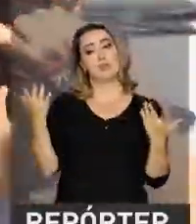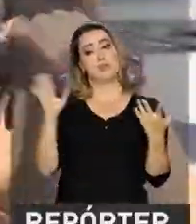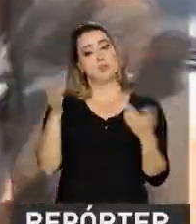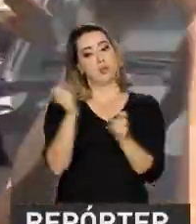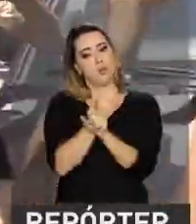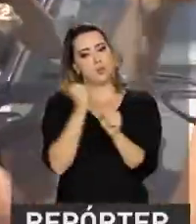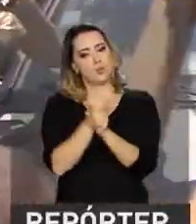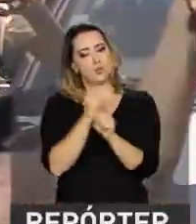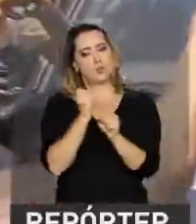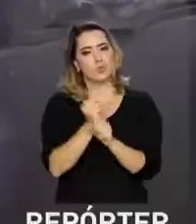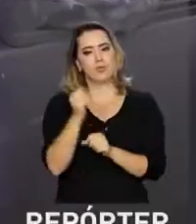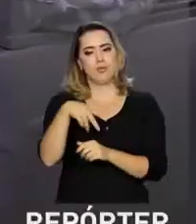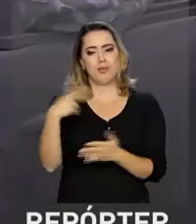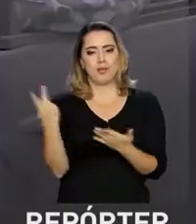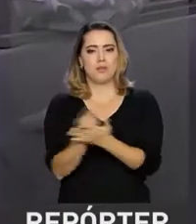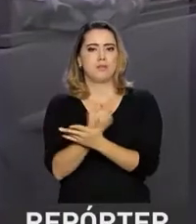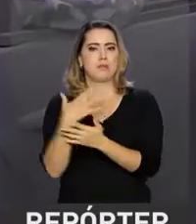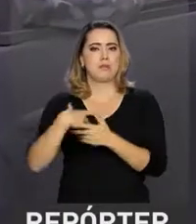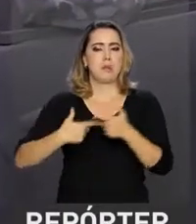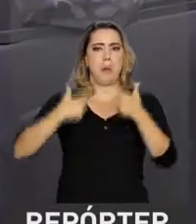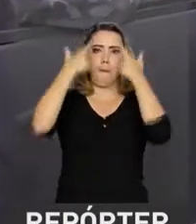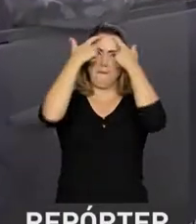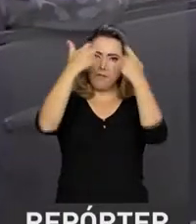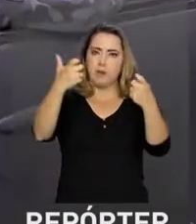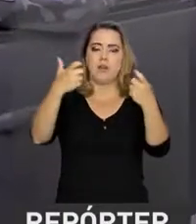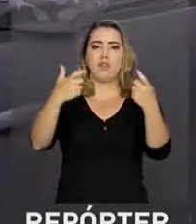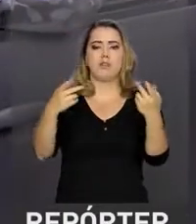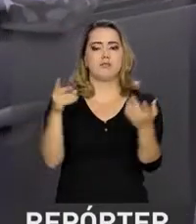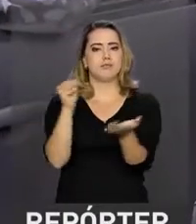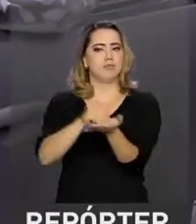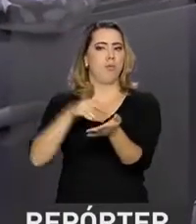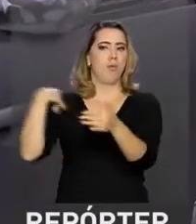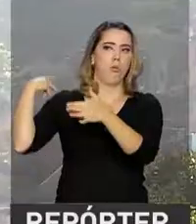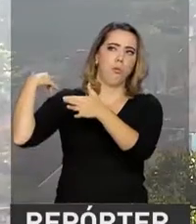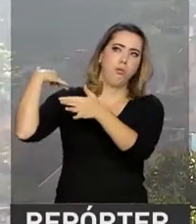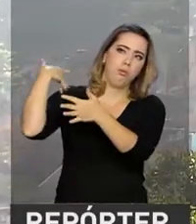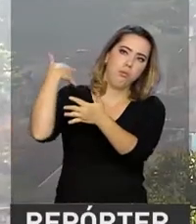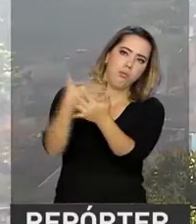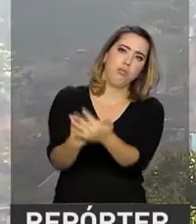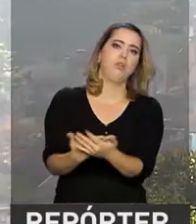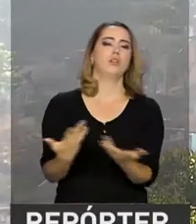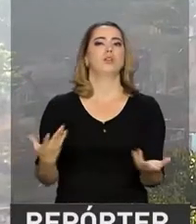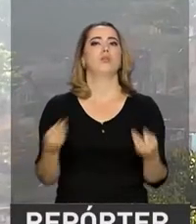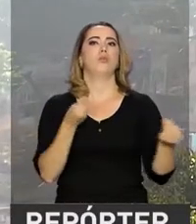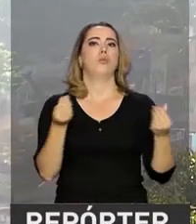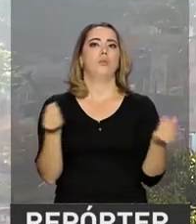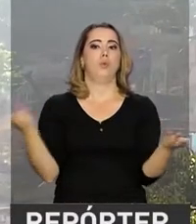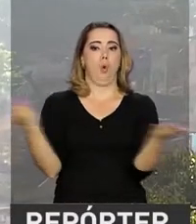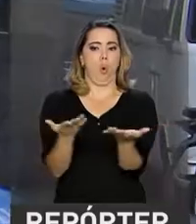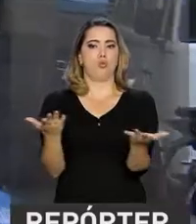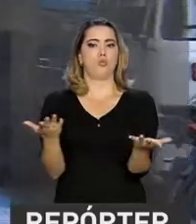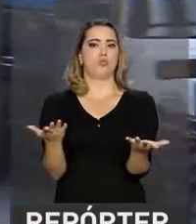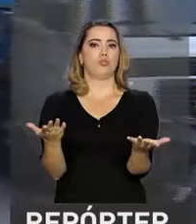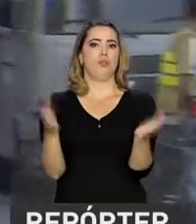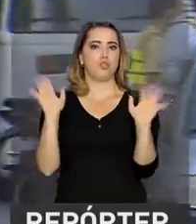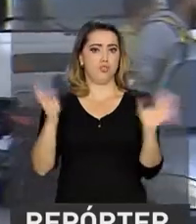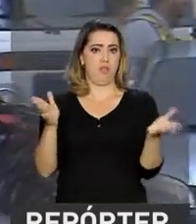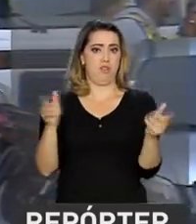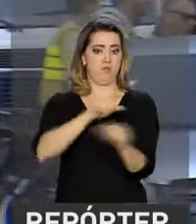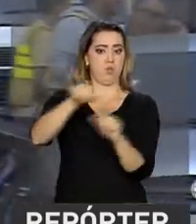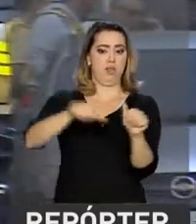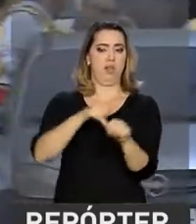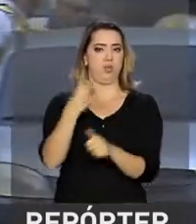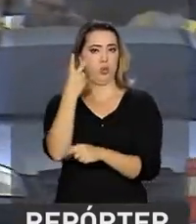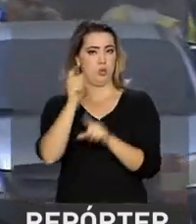construído, sobretudo essa situação de violência e insegurança ao longo de décadas, nós não podemos revertê-las praticamente